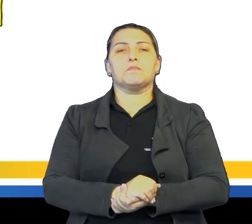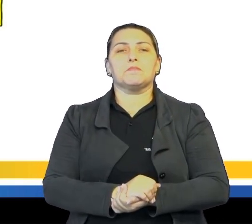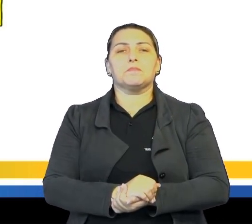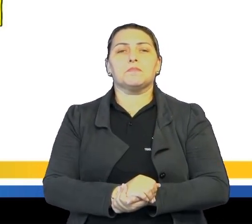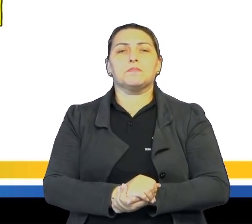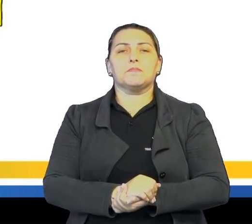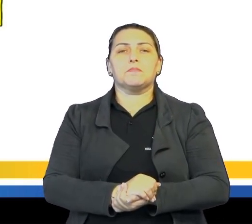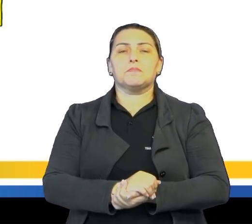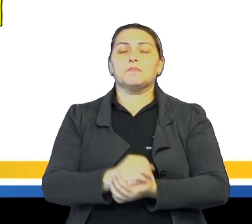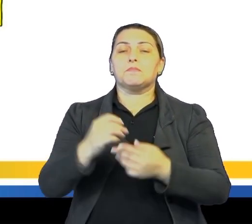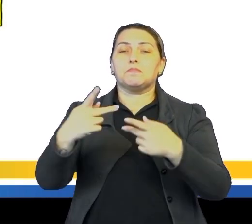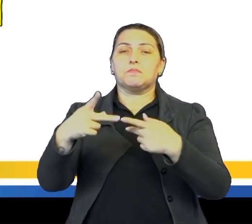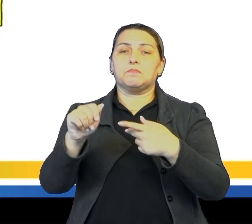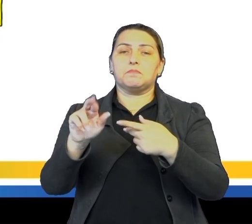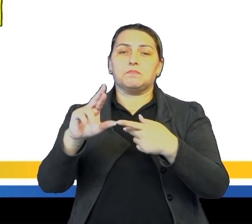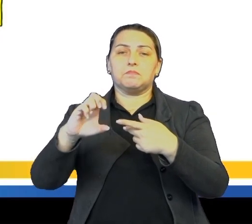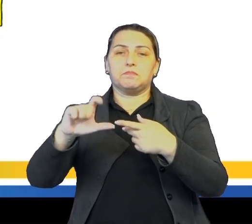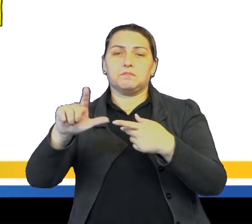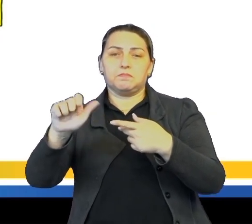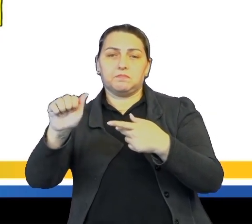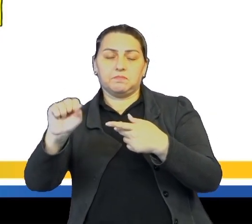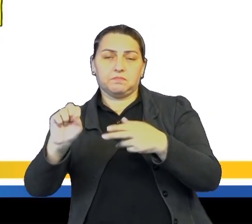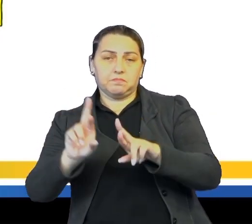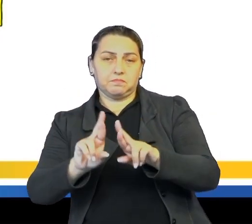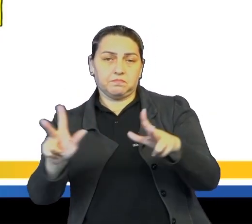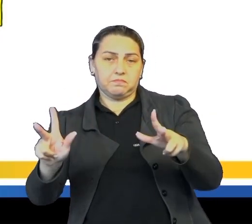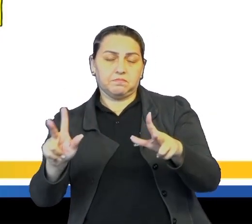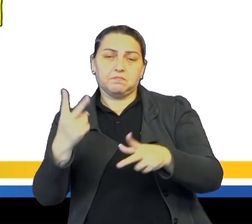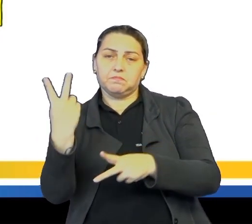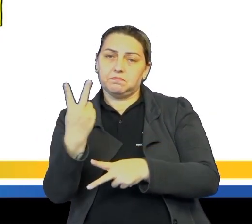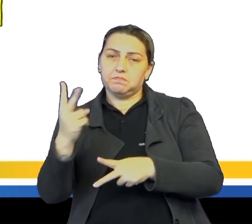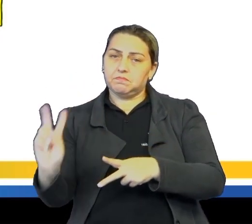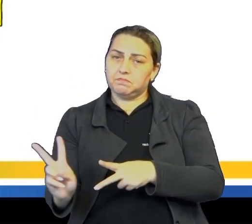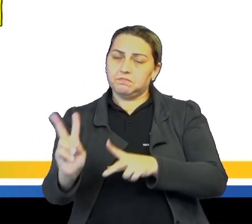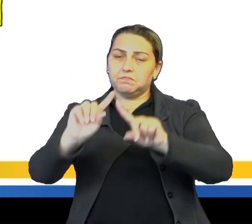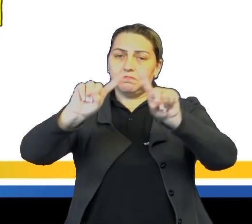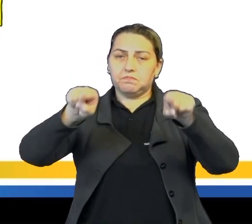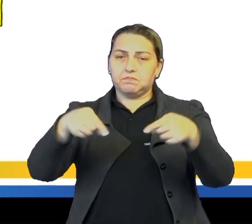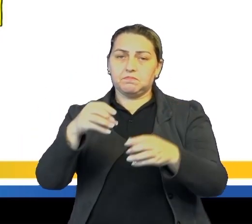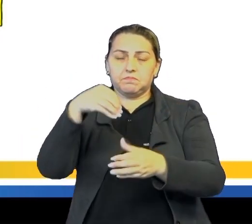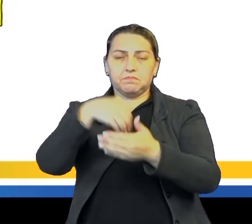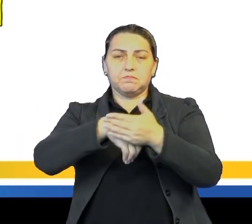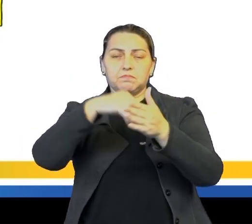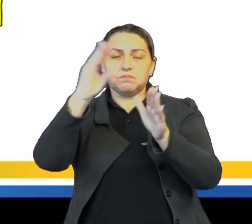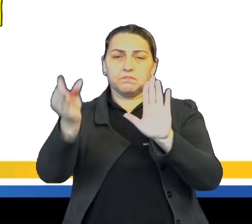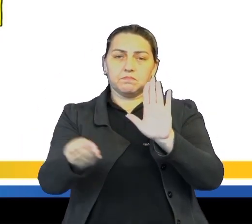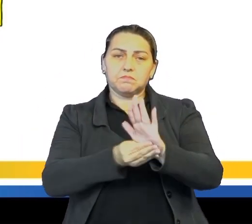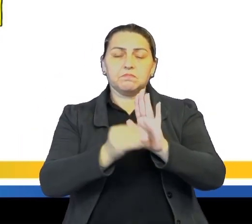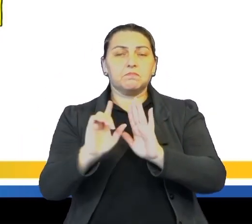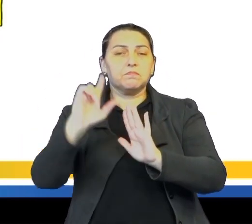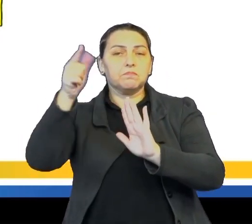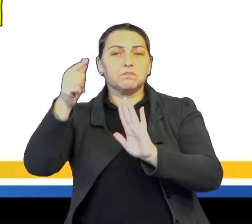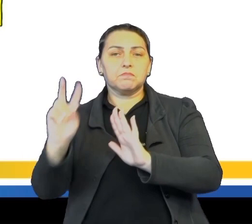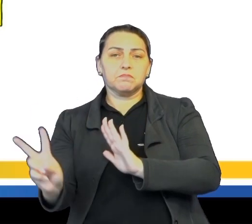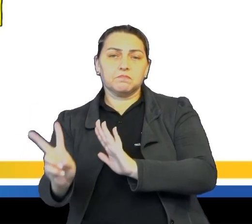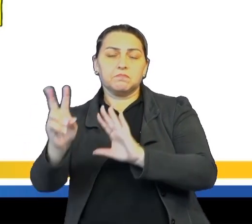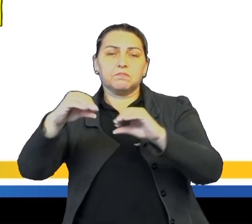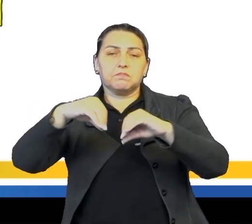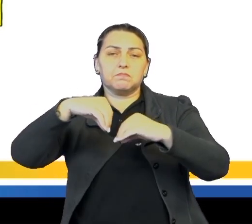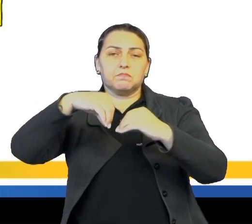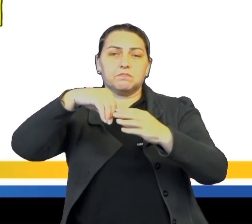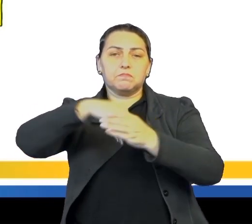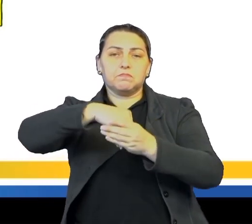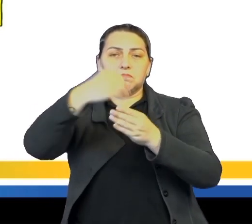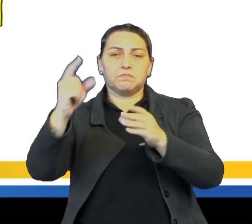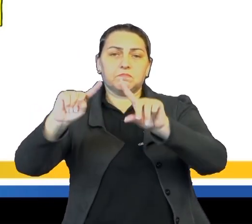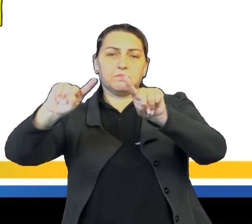da adição é quando você tem dois valores dentro de um parêntese adicionados com outro valor que tá fora